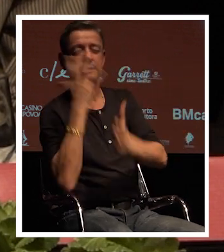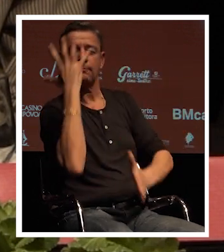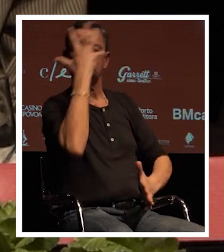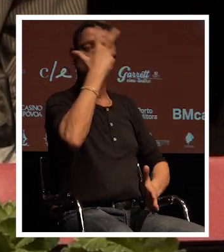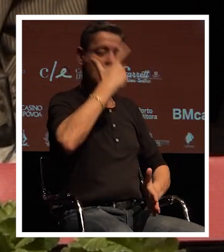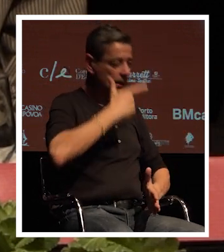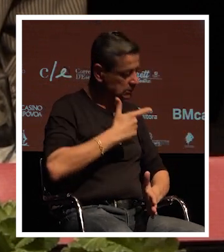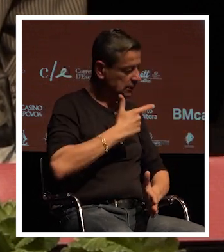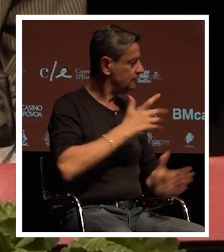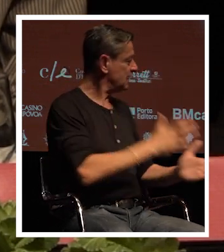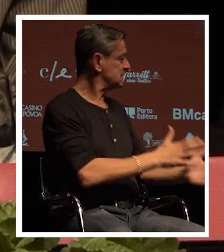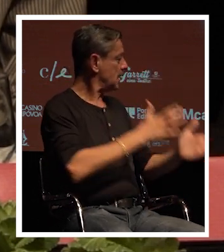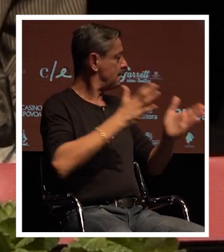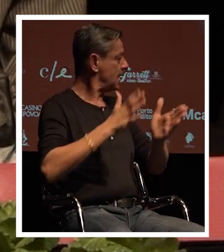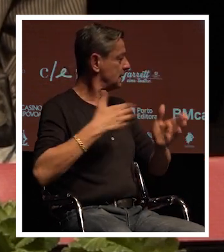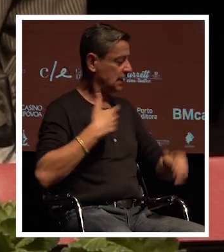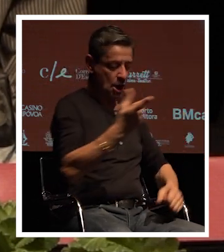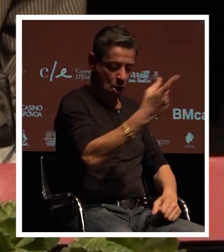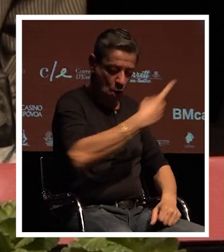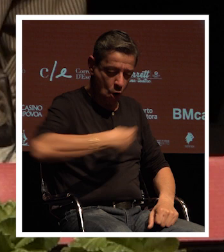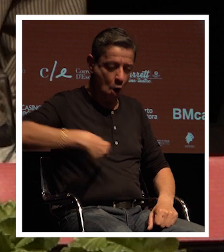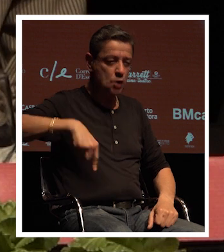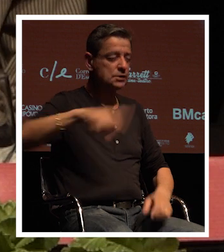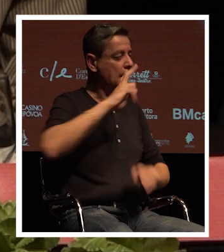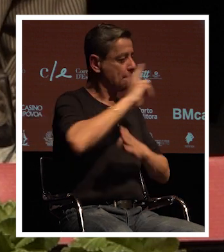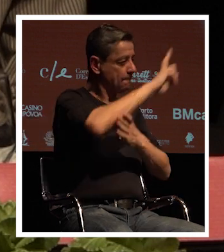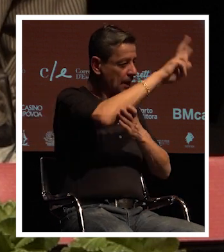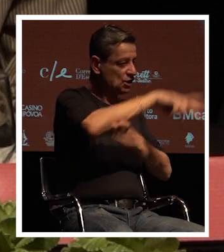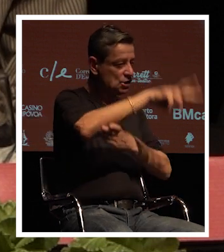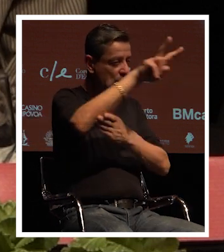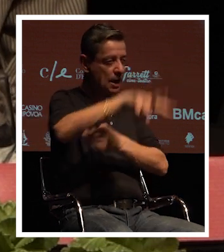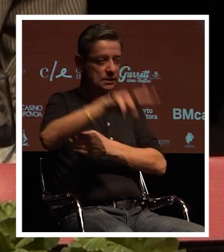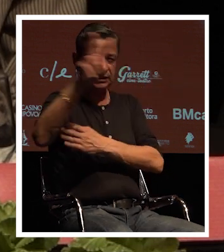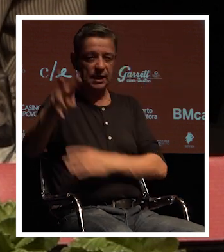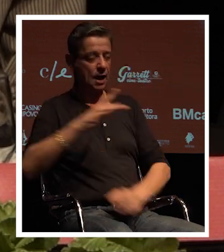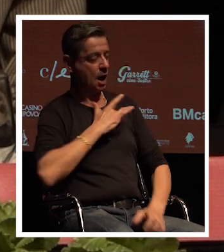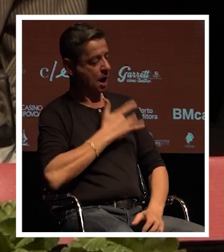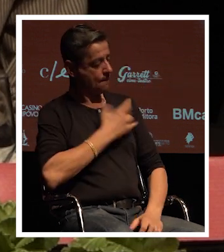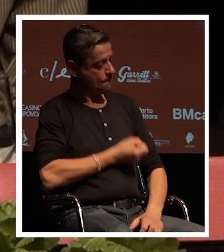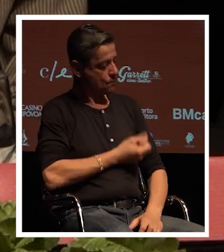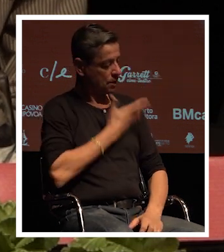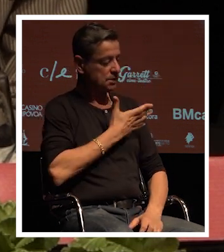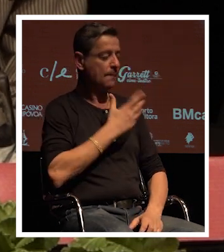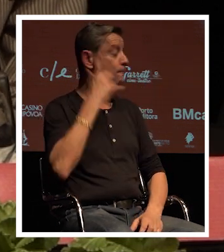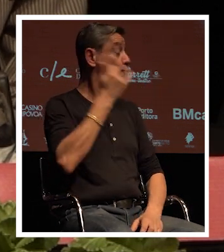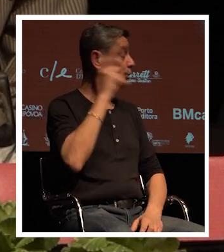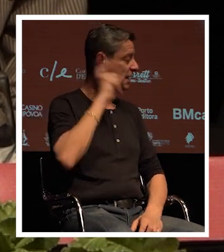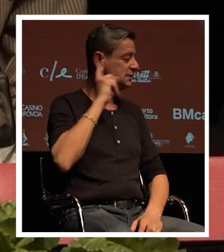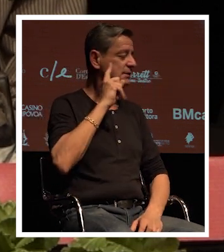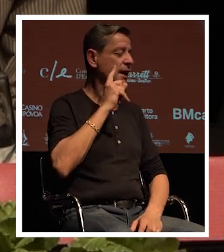repente faça parte de da nossa da nossa paisagem amorosa daí também a importância muitas vezes das canções que